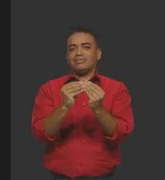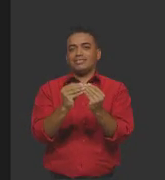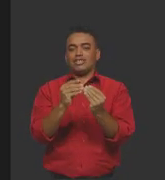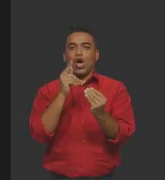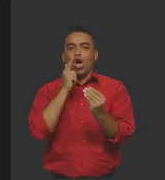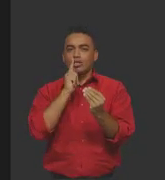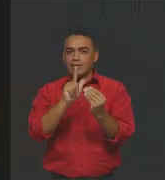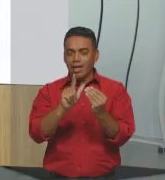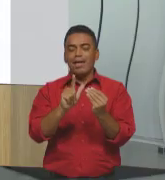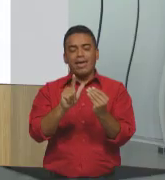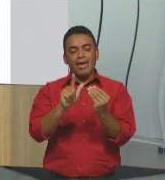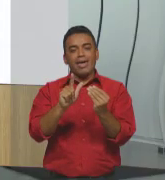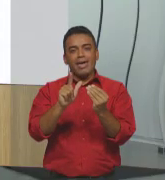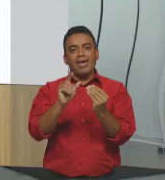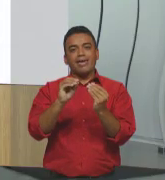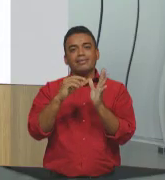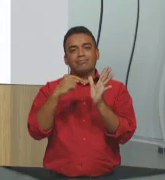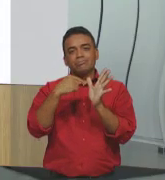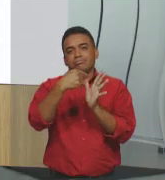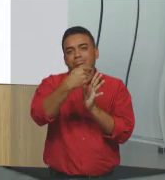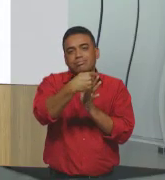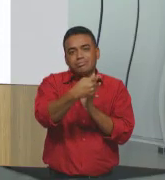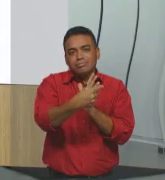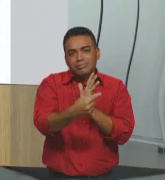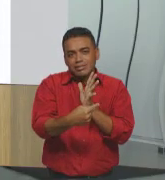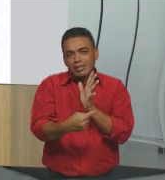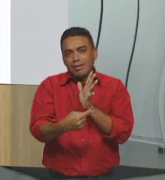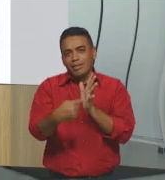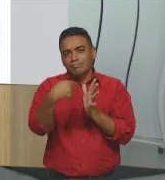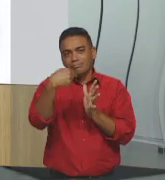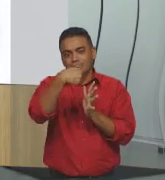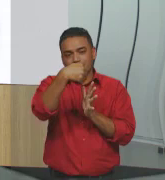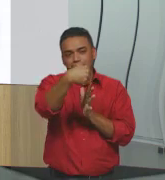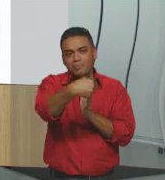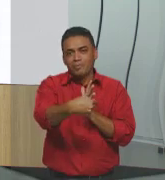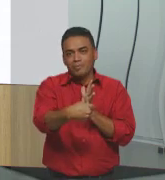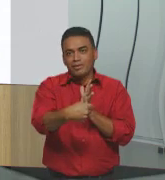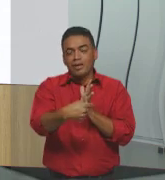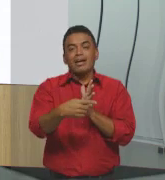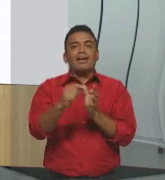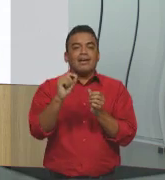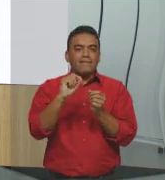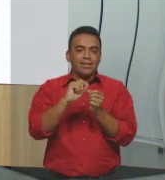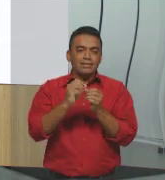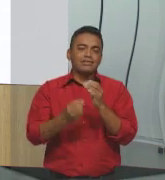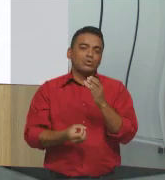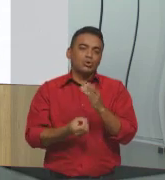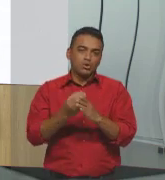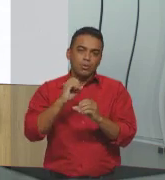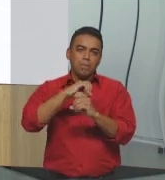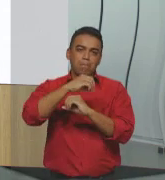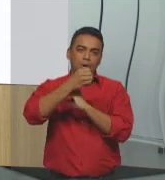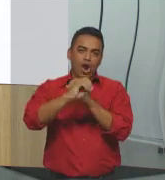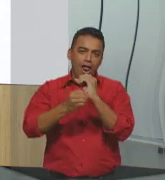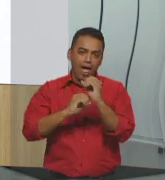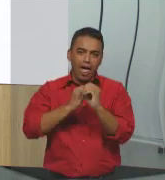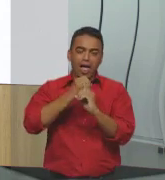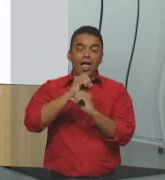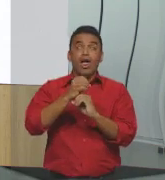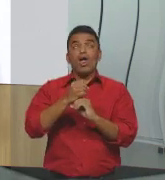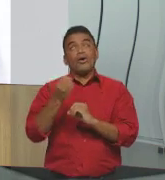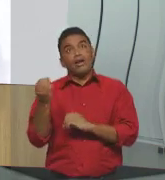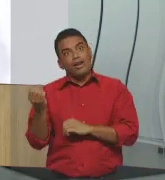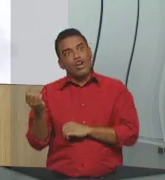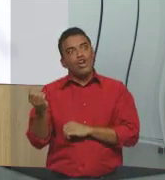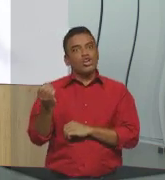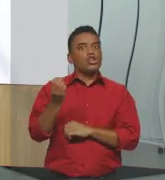de complementar essas cadeias correspondentes. Feito isso, ó, duas moléculas aqui. Faço um novo ciclo, aí